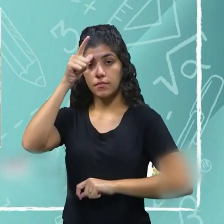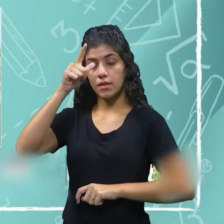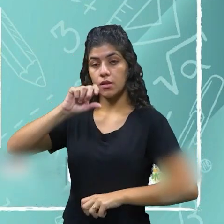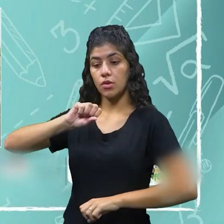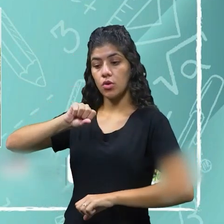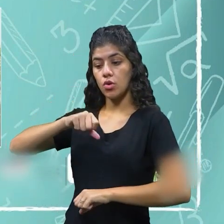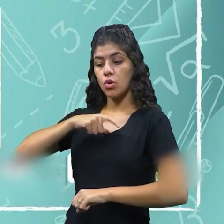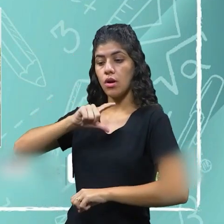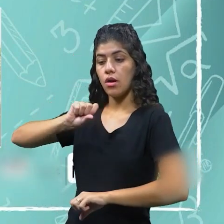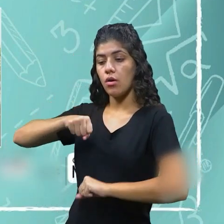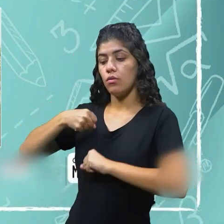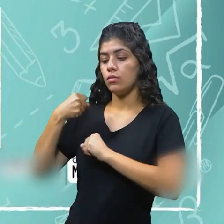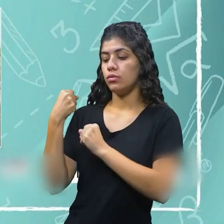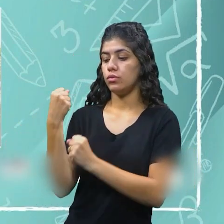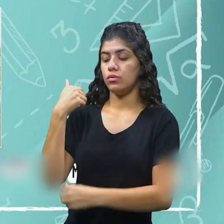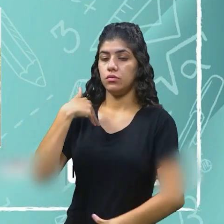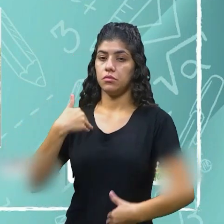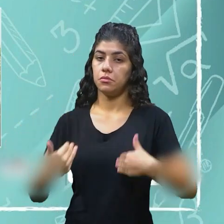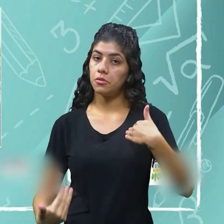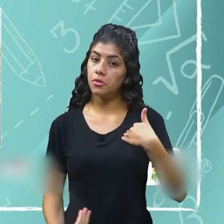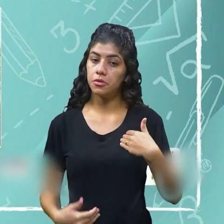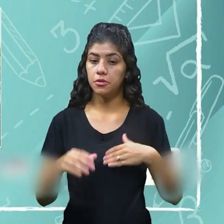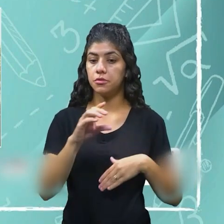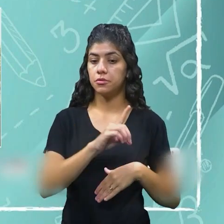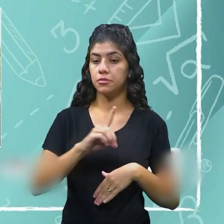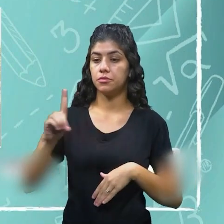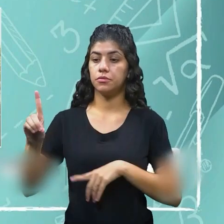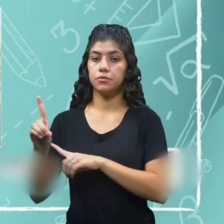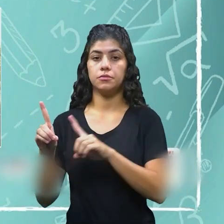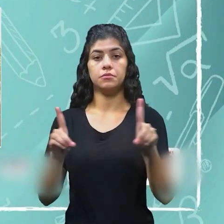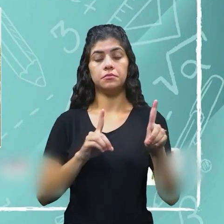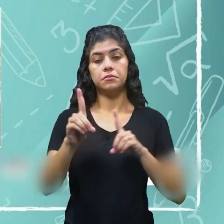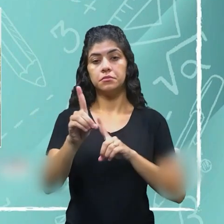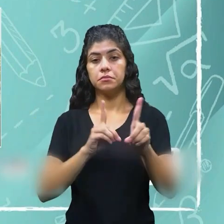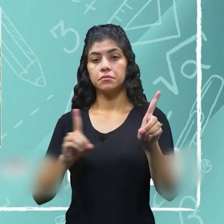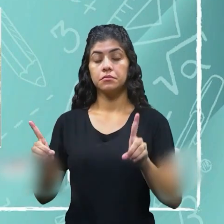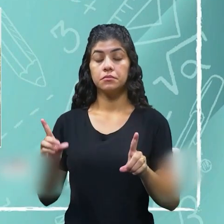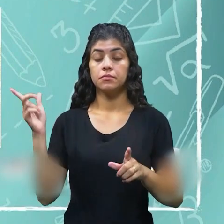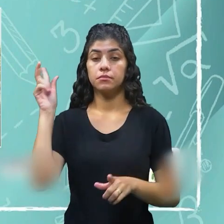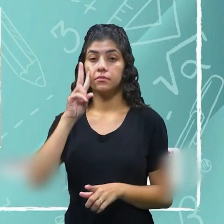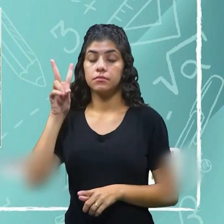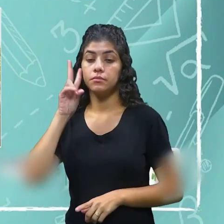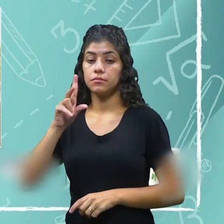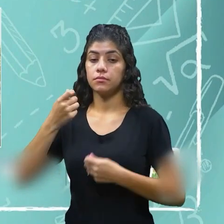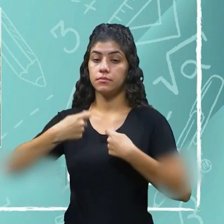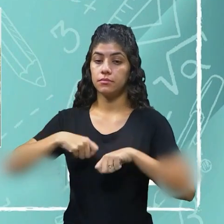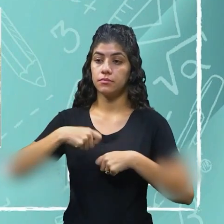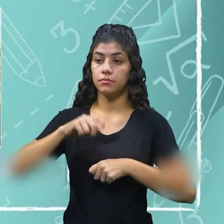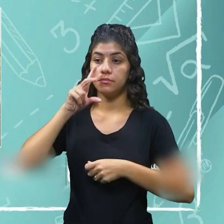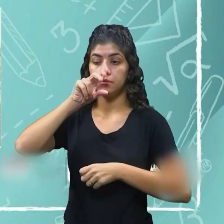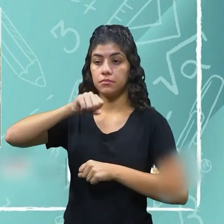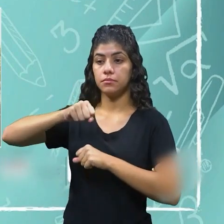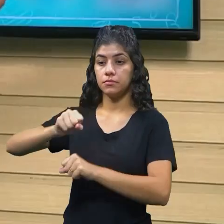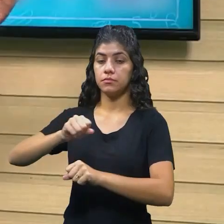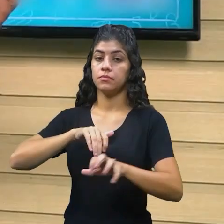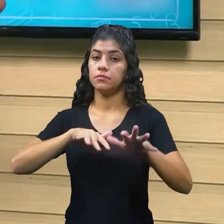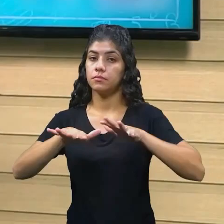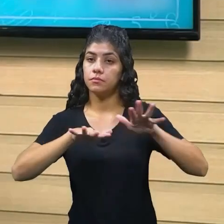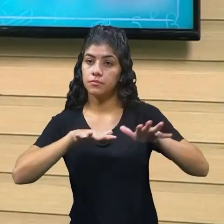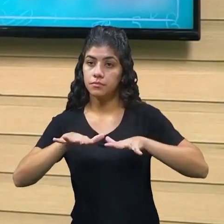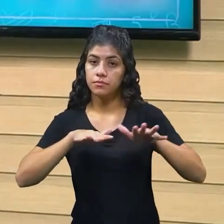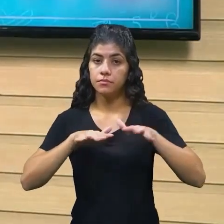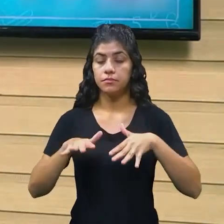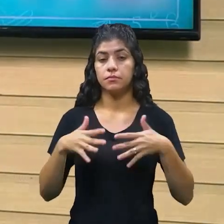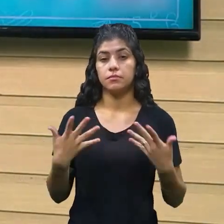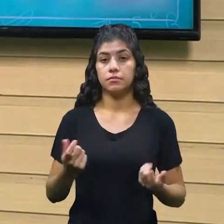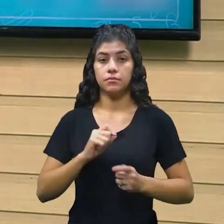o corpo e ele se move de um local para o outro. Vale lembrar que essa força precisa produzir movimento.